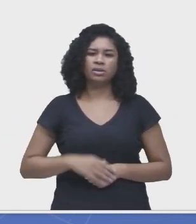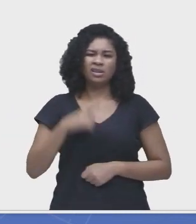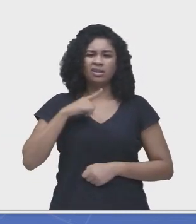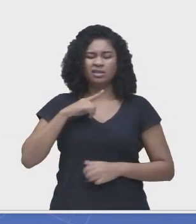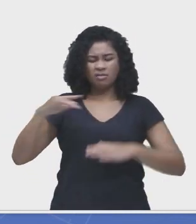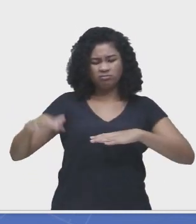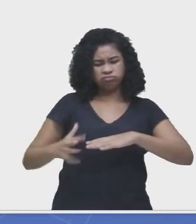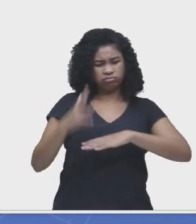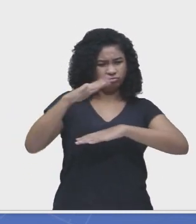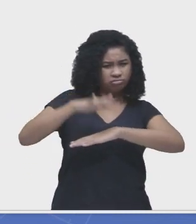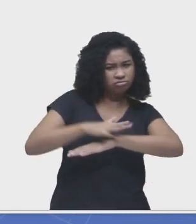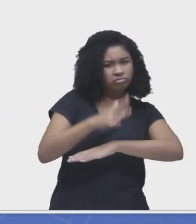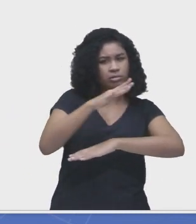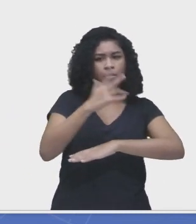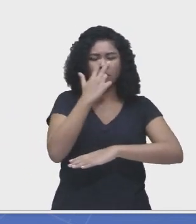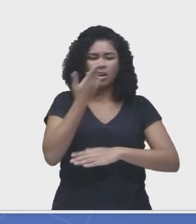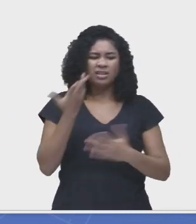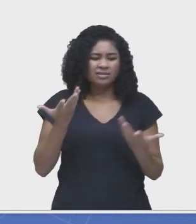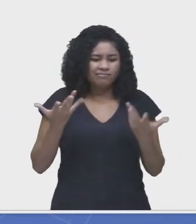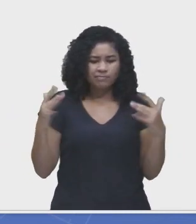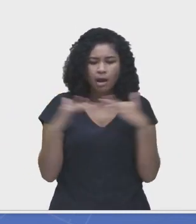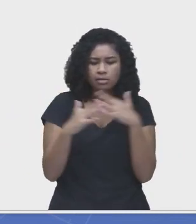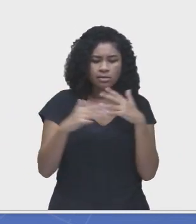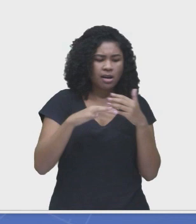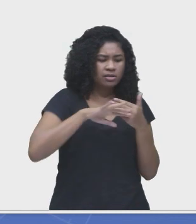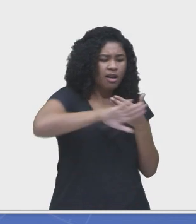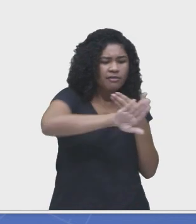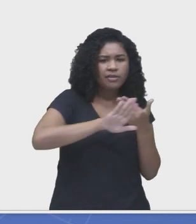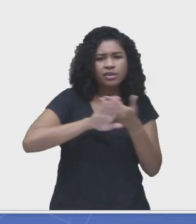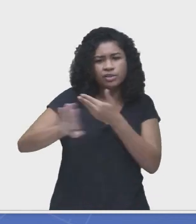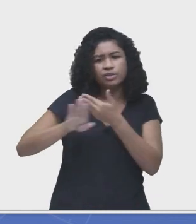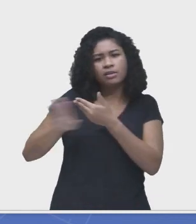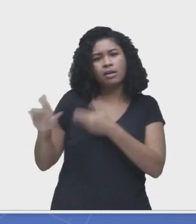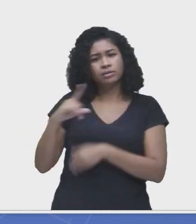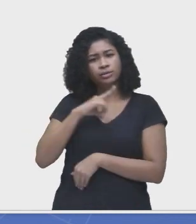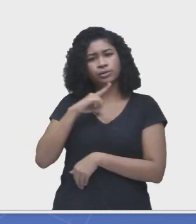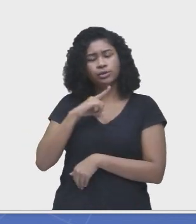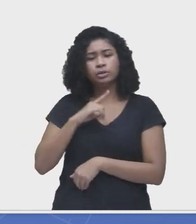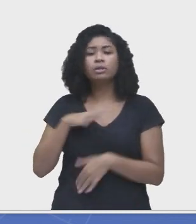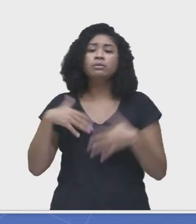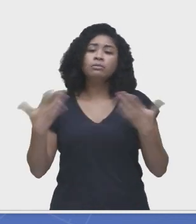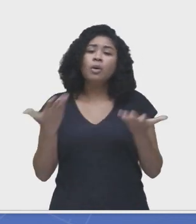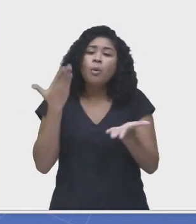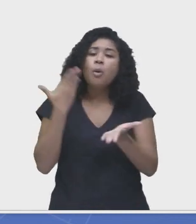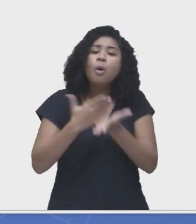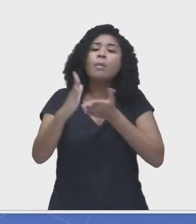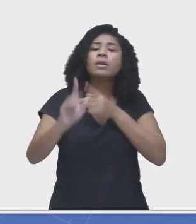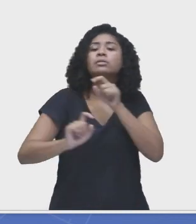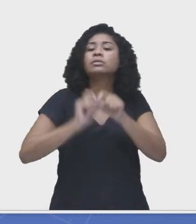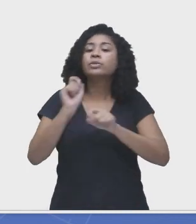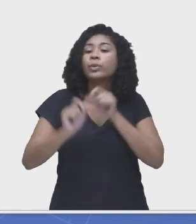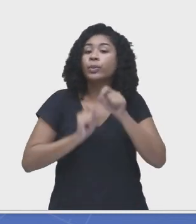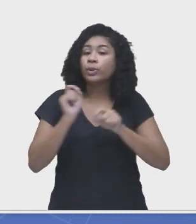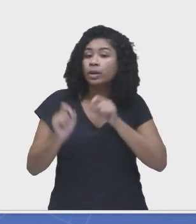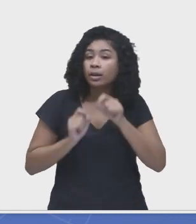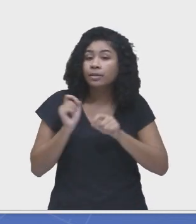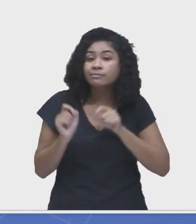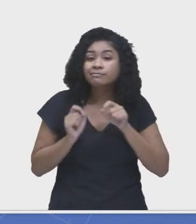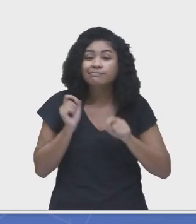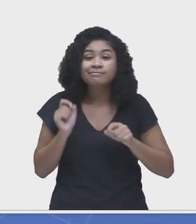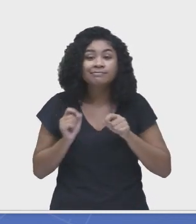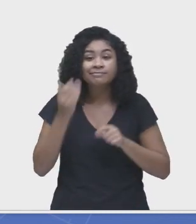as cidades umas das outras. E para resolver isso, eles começaram a se dedicar a quê? Olha aí.